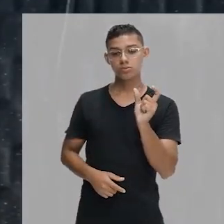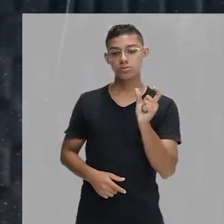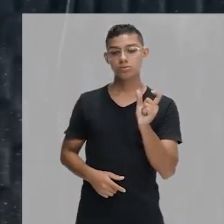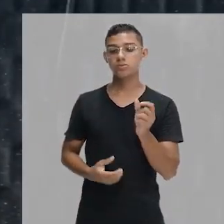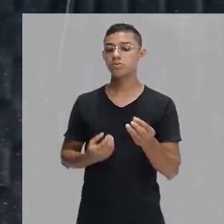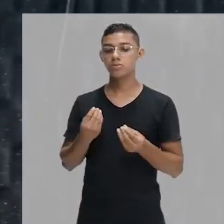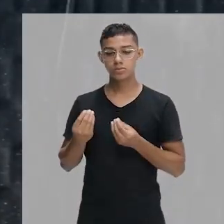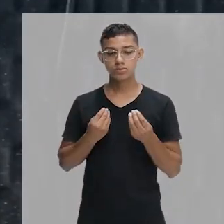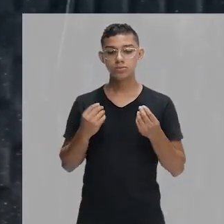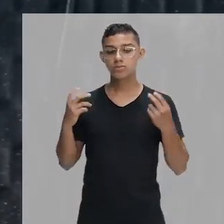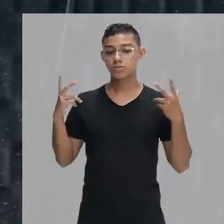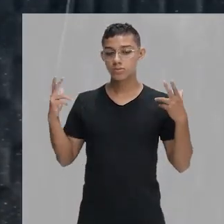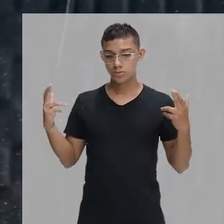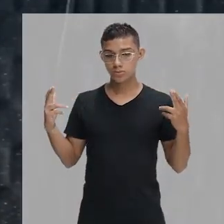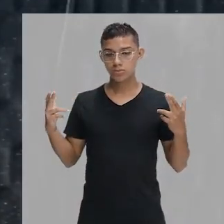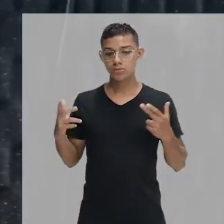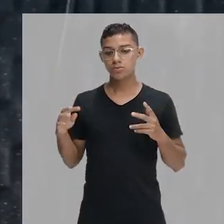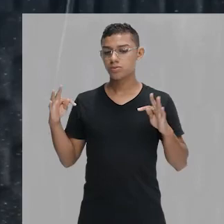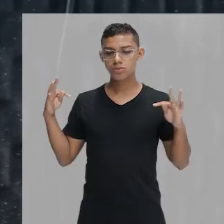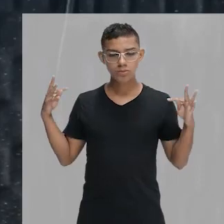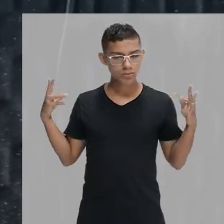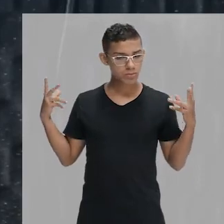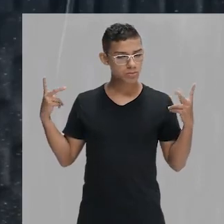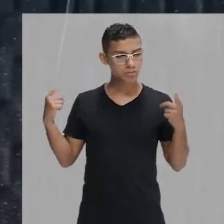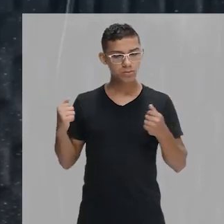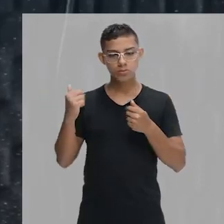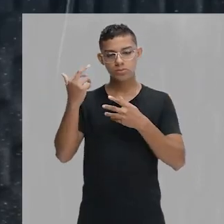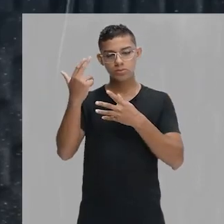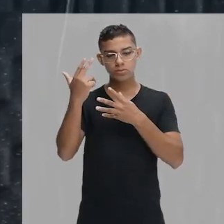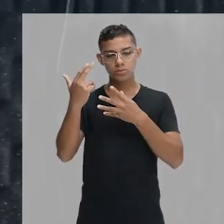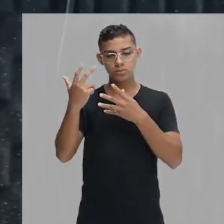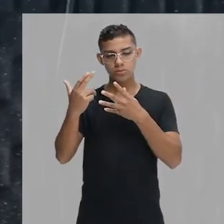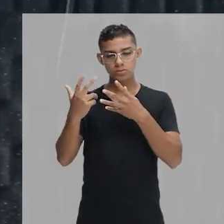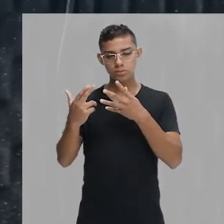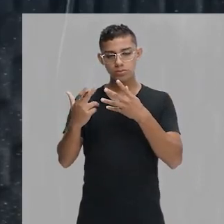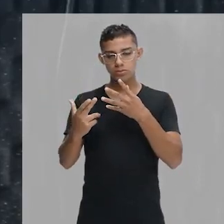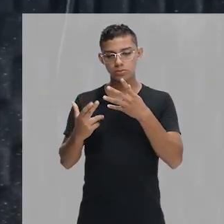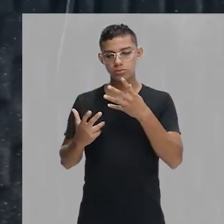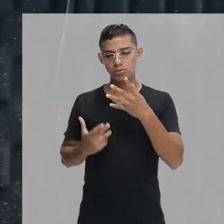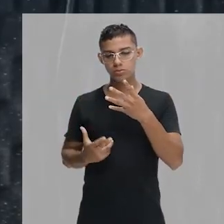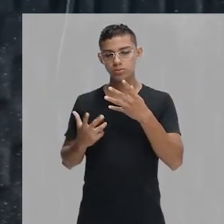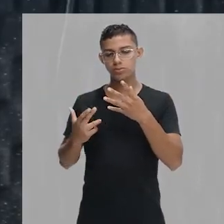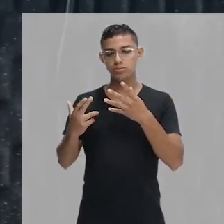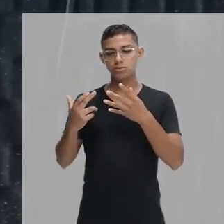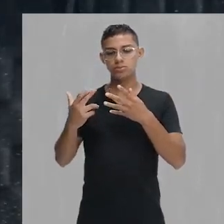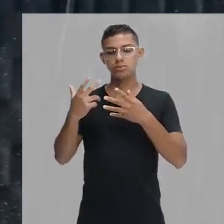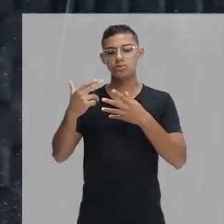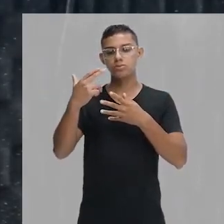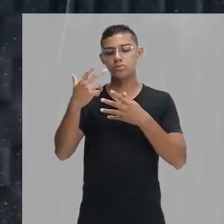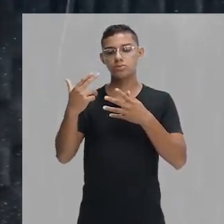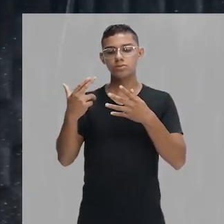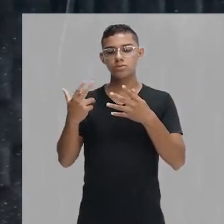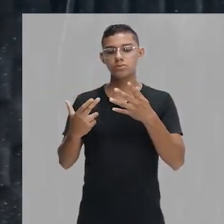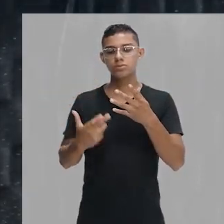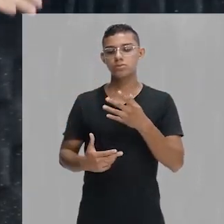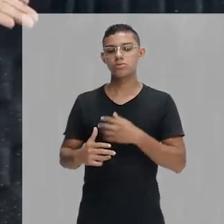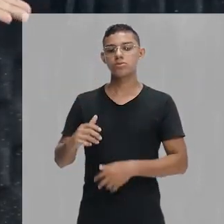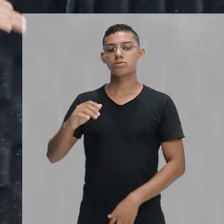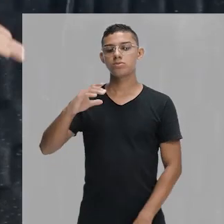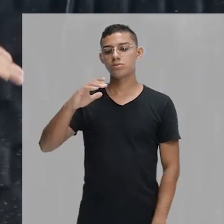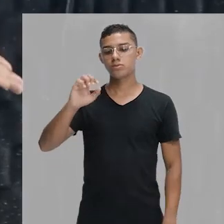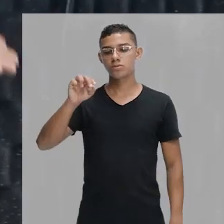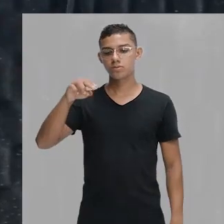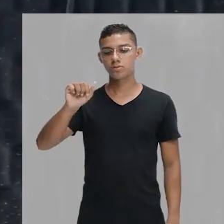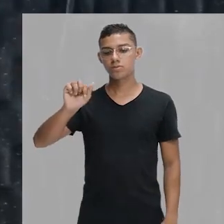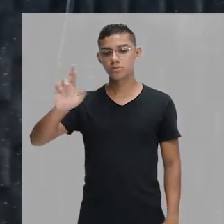ela é igual a todas as personas, todas as personas del verbo. Então, cenara,